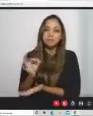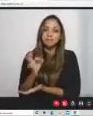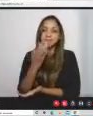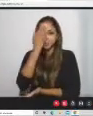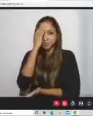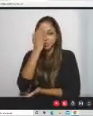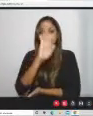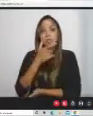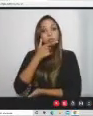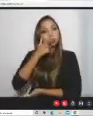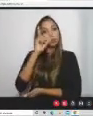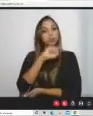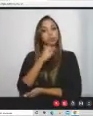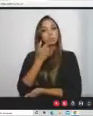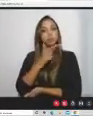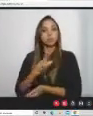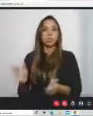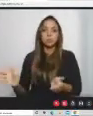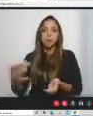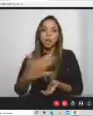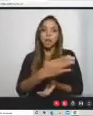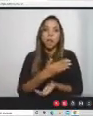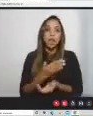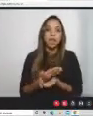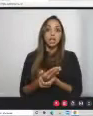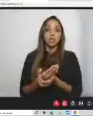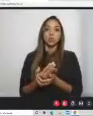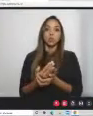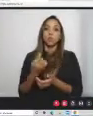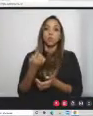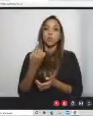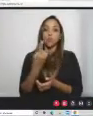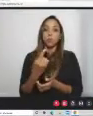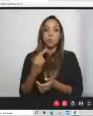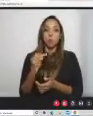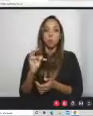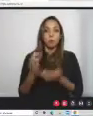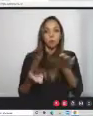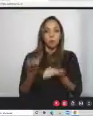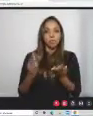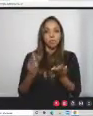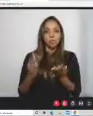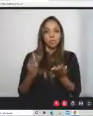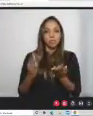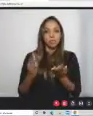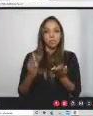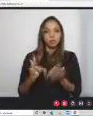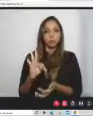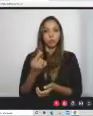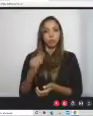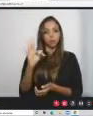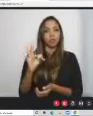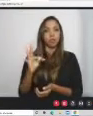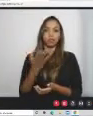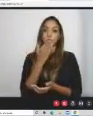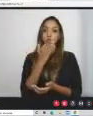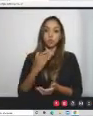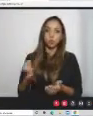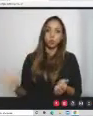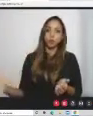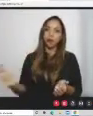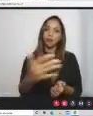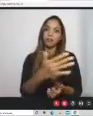alimentos. Então, assim, hoje é um momento de agradecer. Agradecer pelo o que